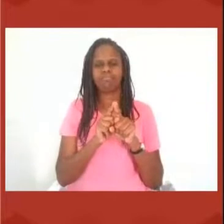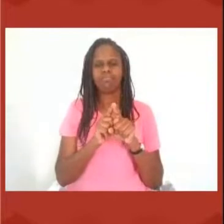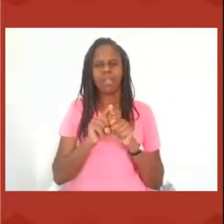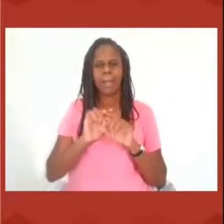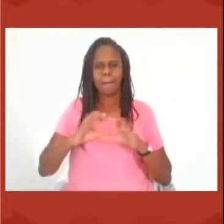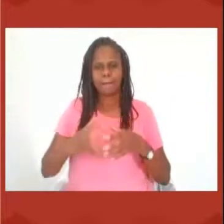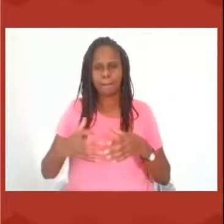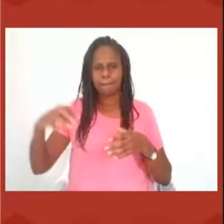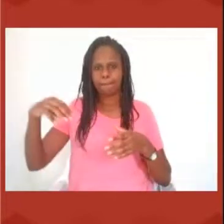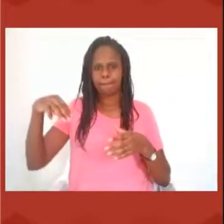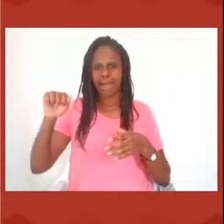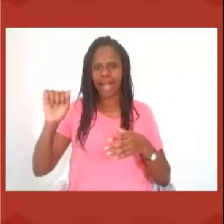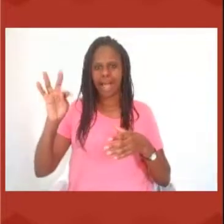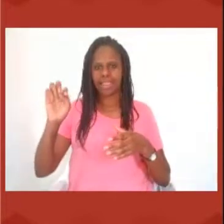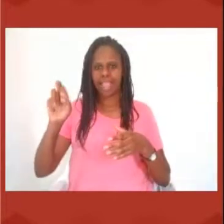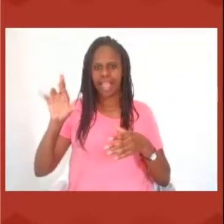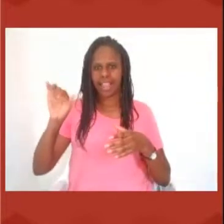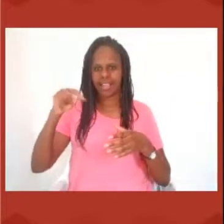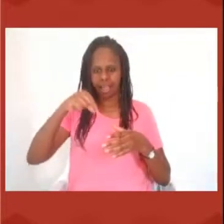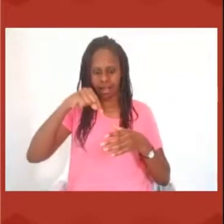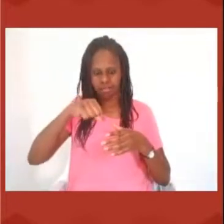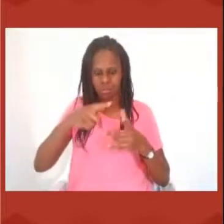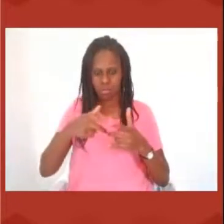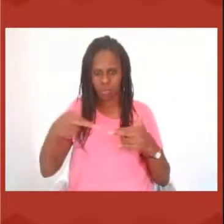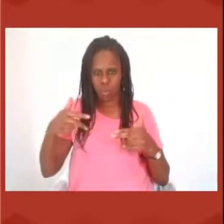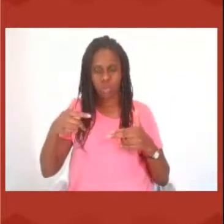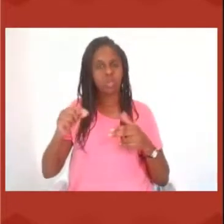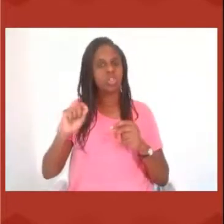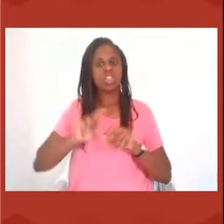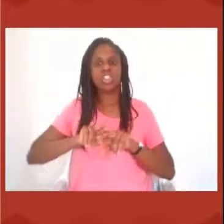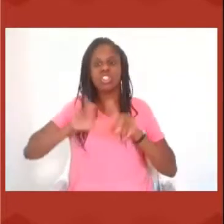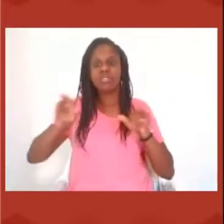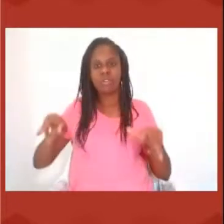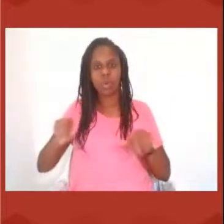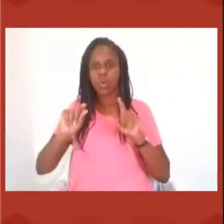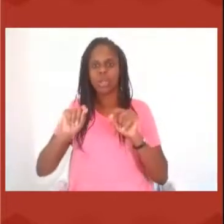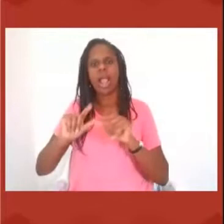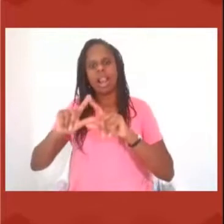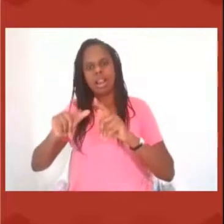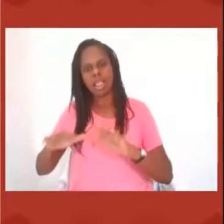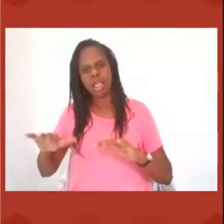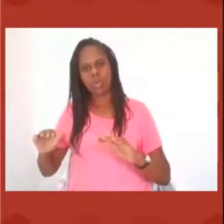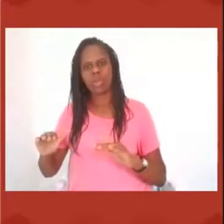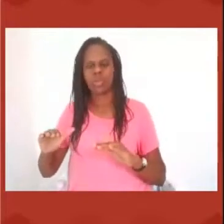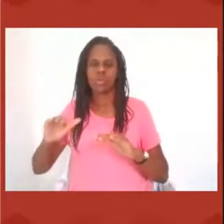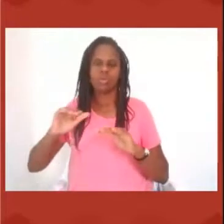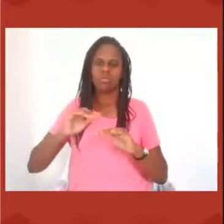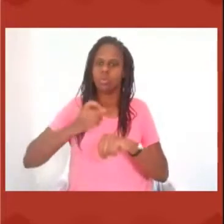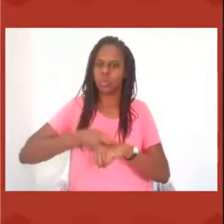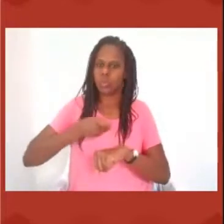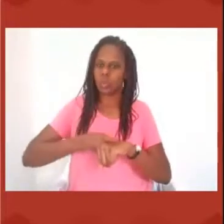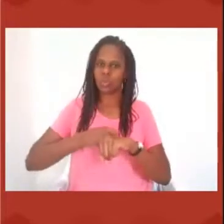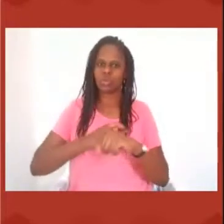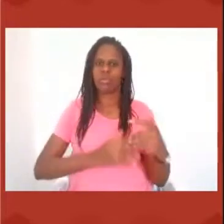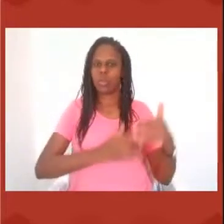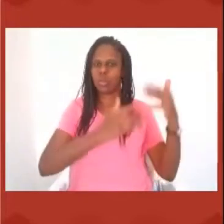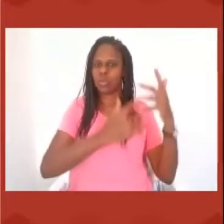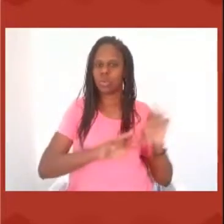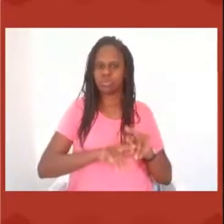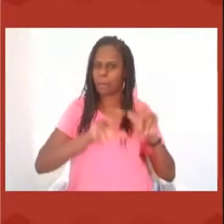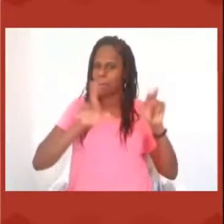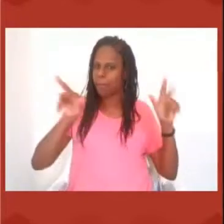são as coisas mais gerais, acho que são essas as questões, não sei se alguém quer acrescentar alguma